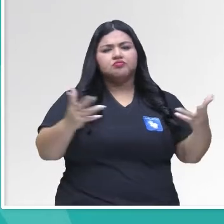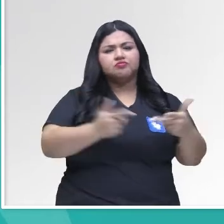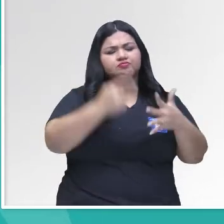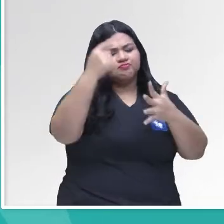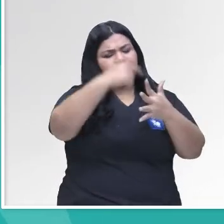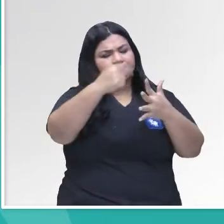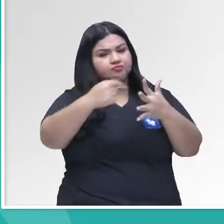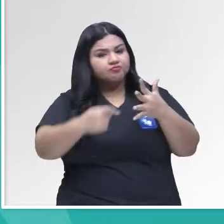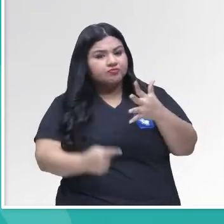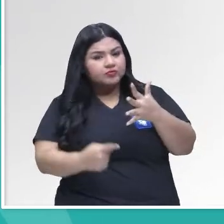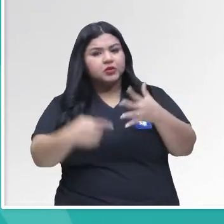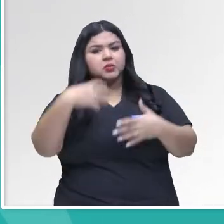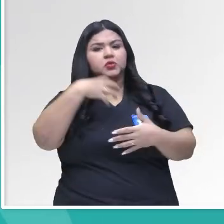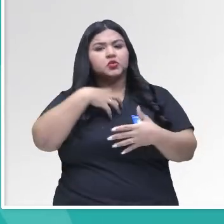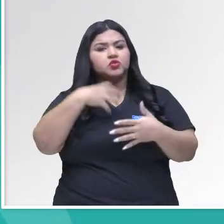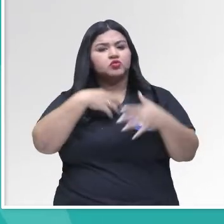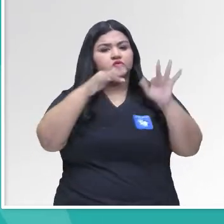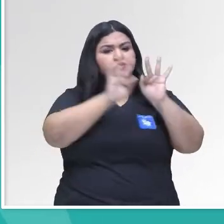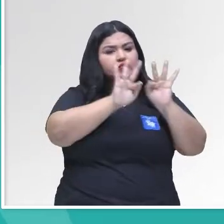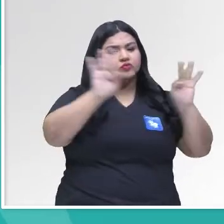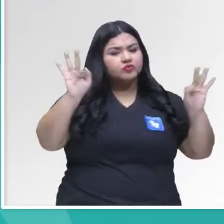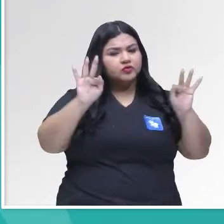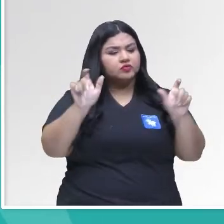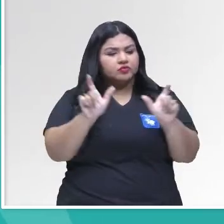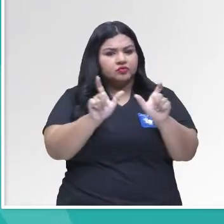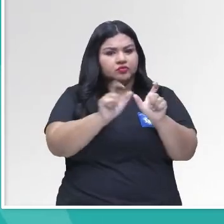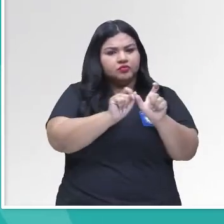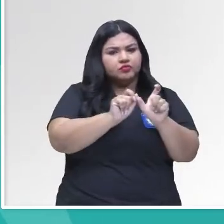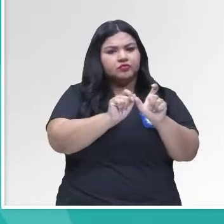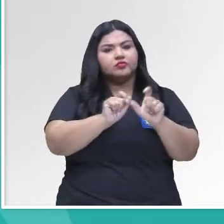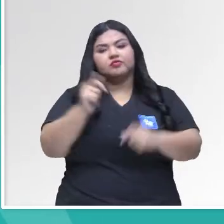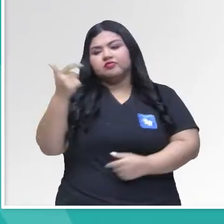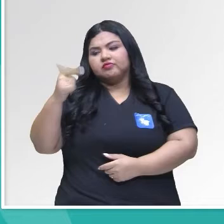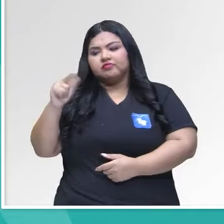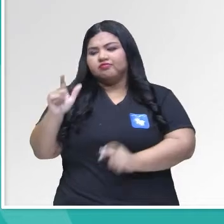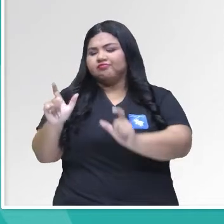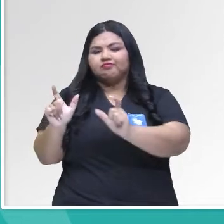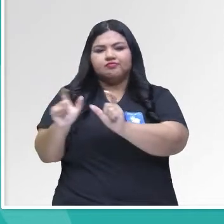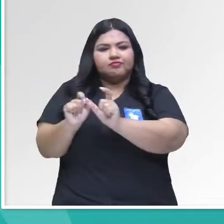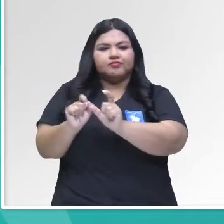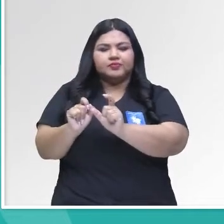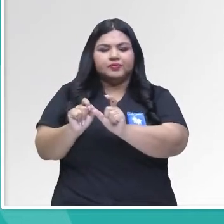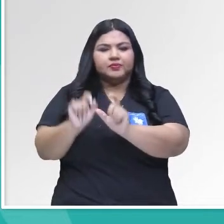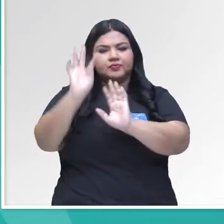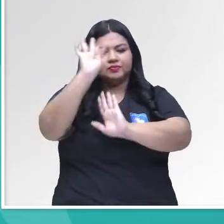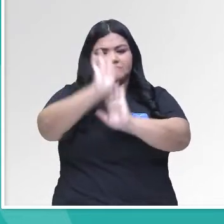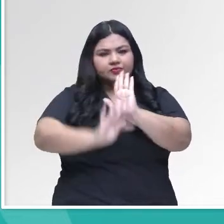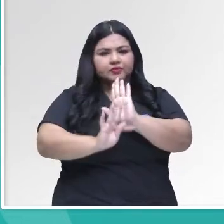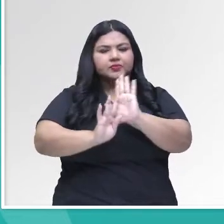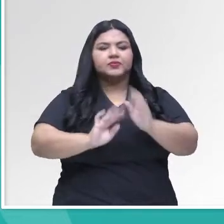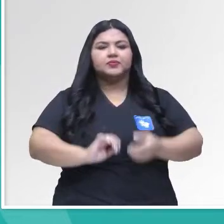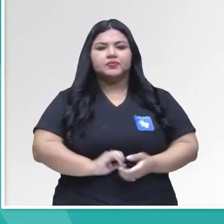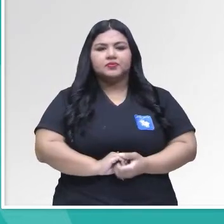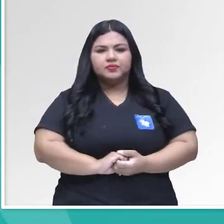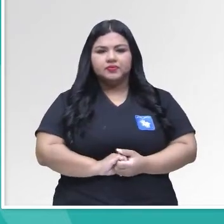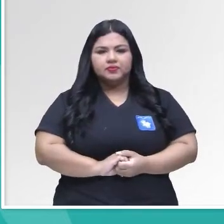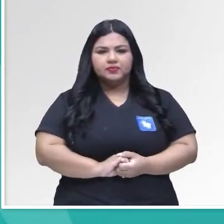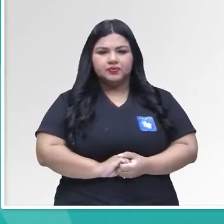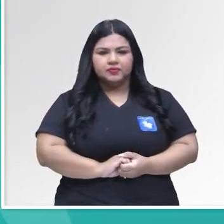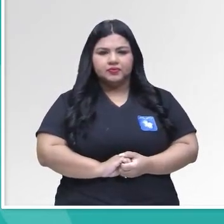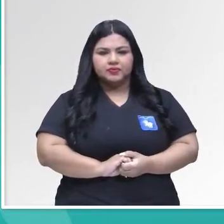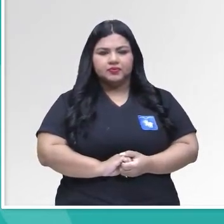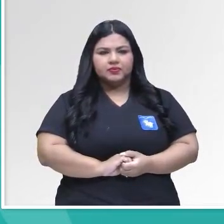Habilidade, identificar o sentido das orações sindéticas e assindéticas no texto.